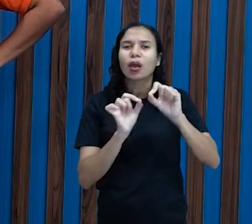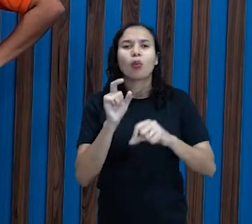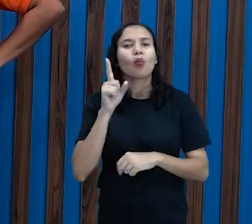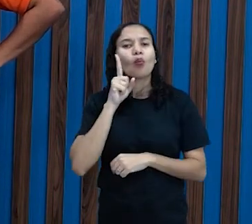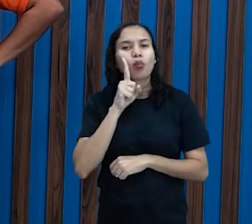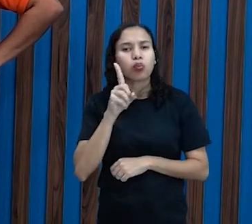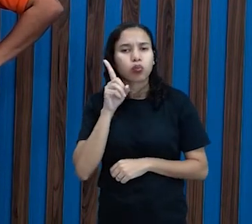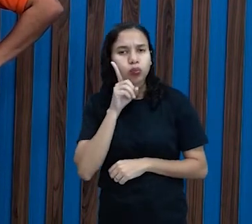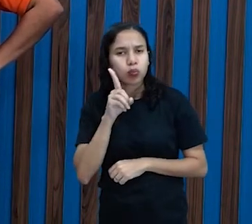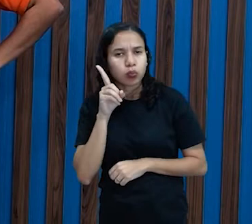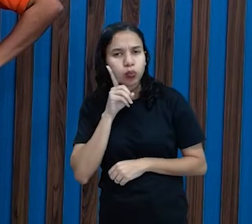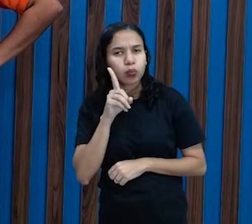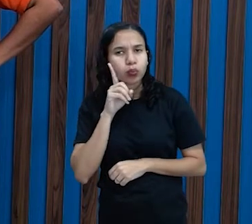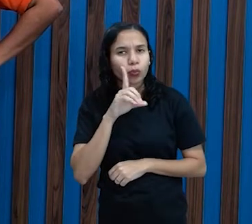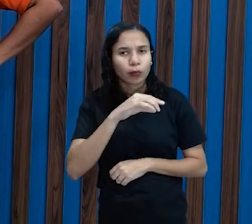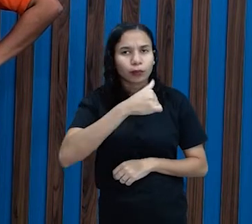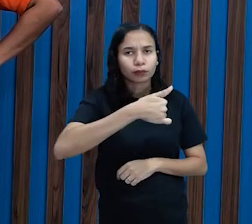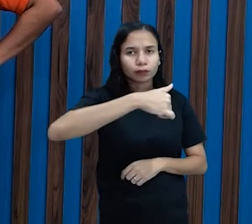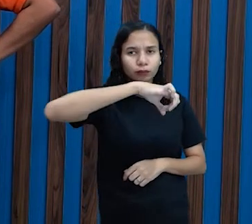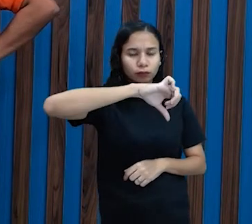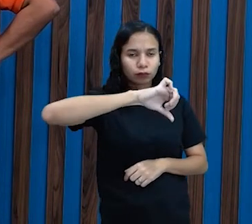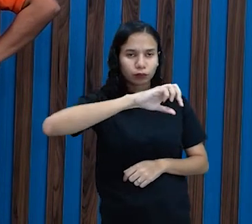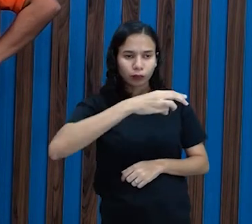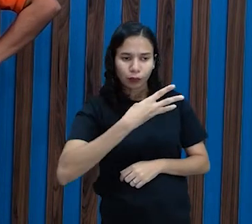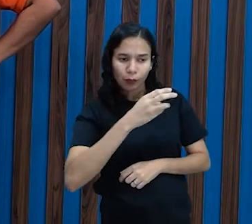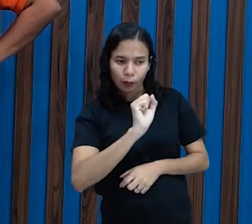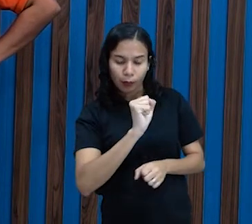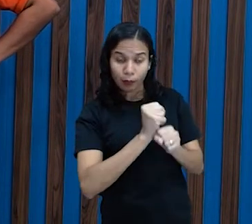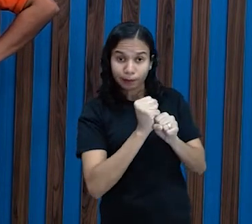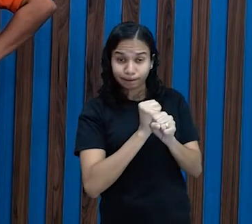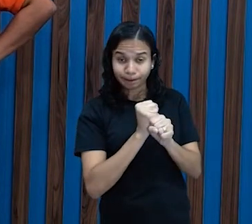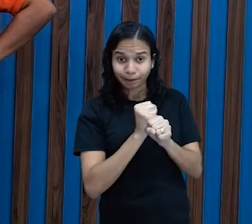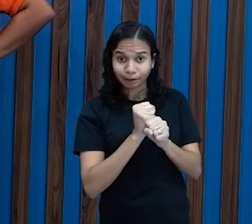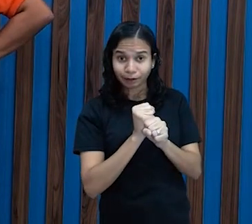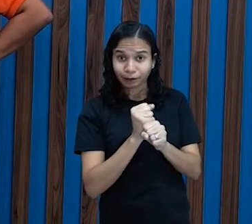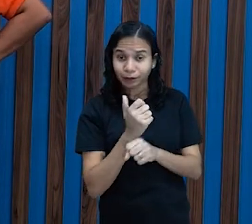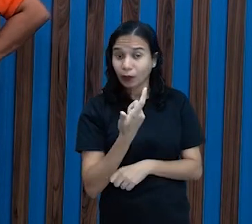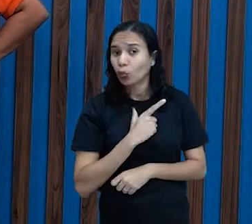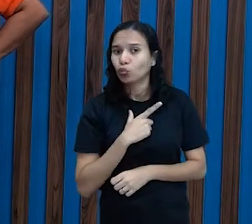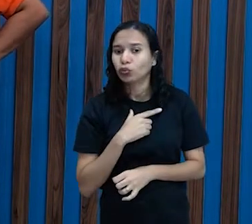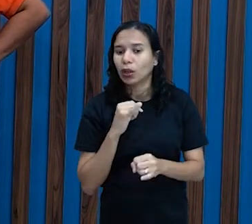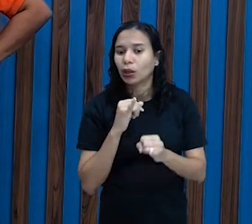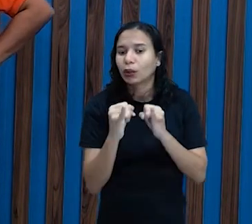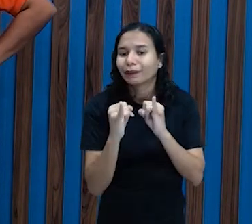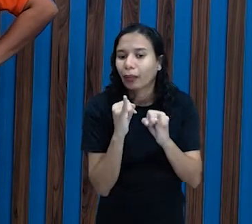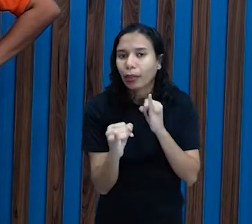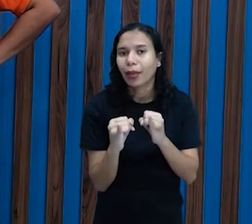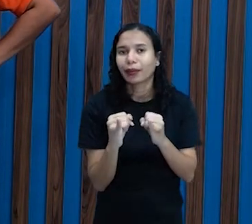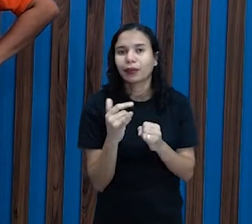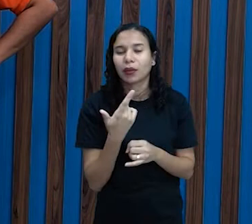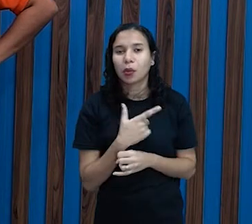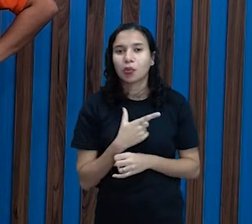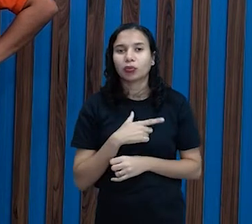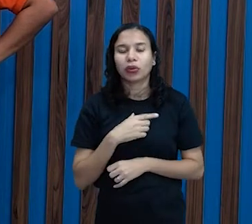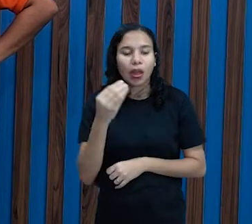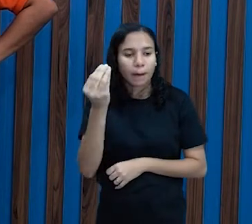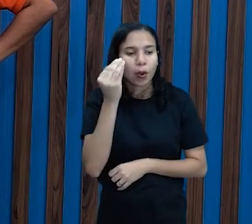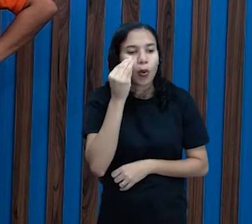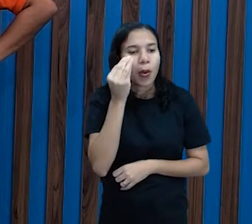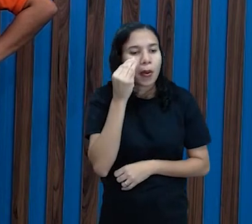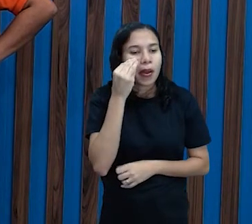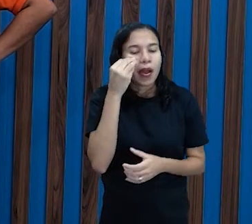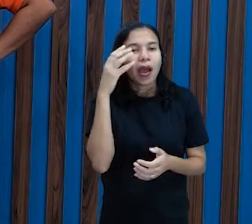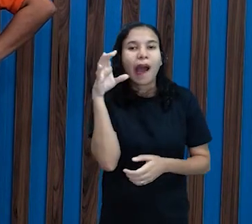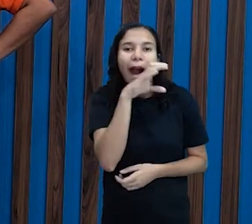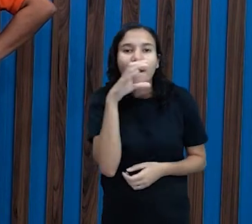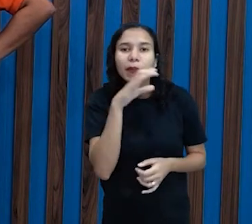Unidos de 1938, em que não havia internet, em que não havia essa checagem rápida